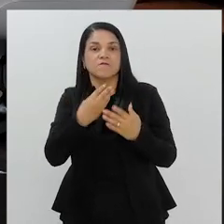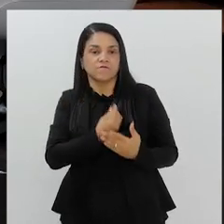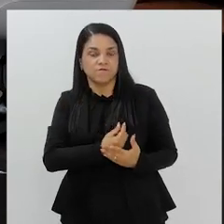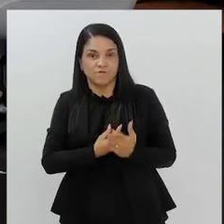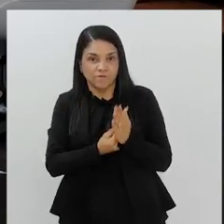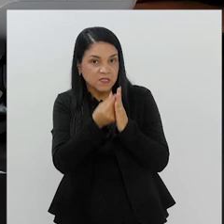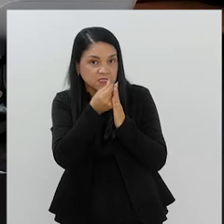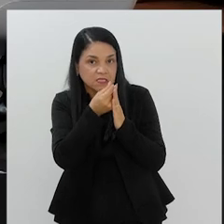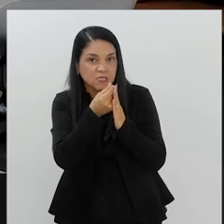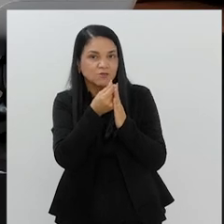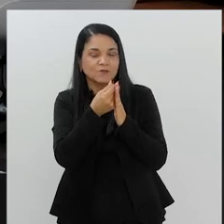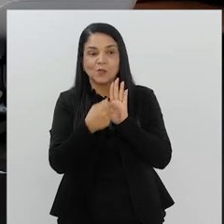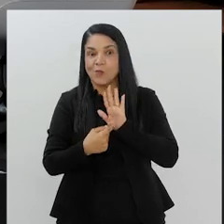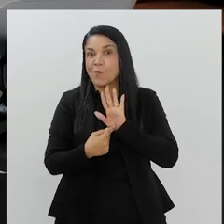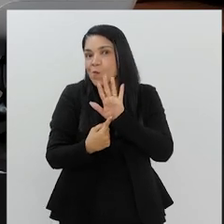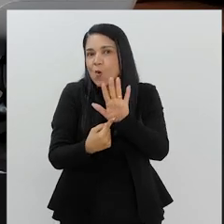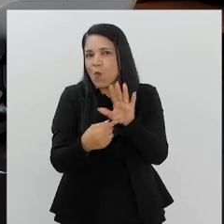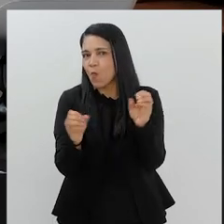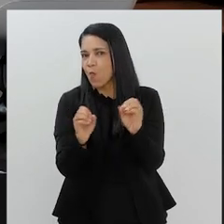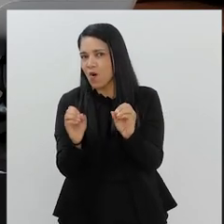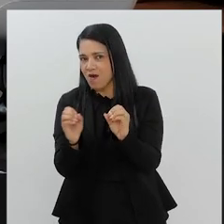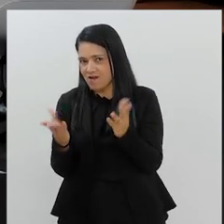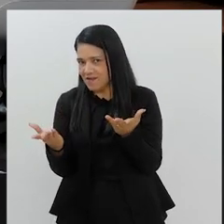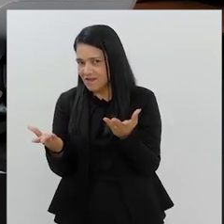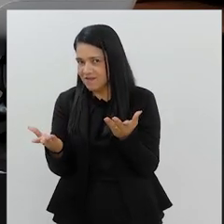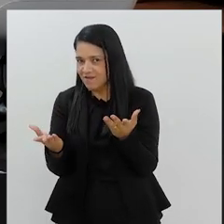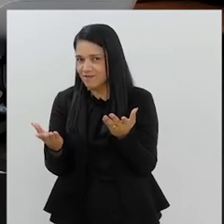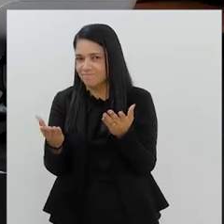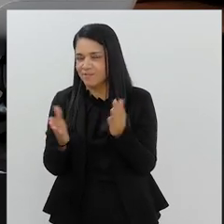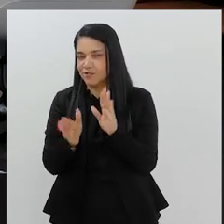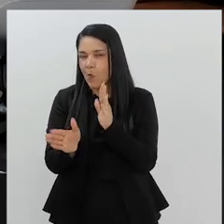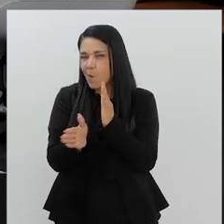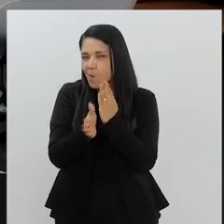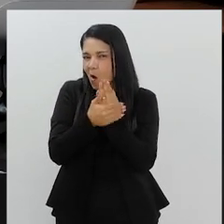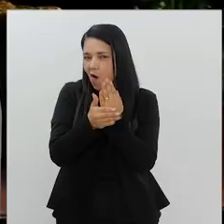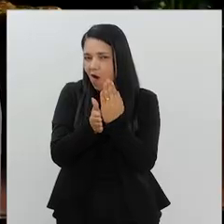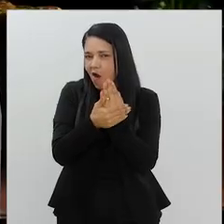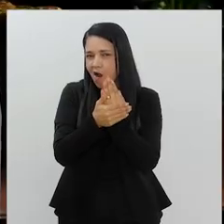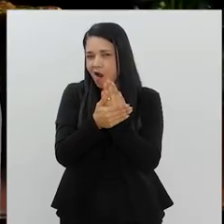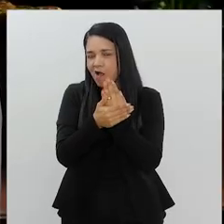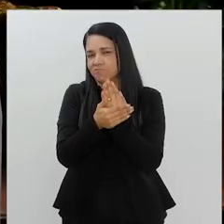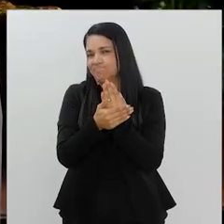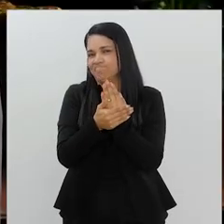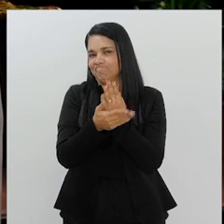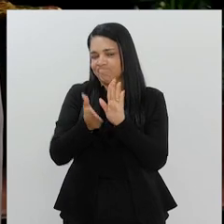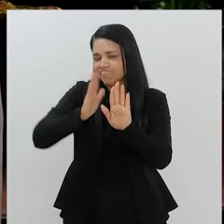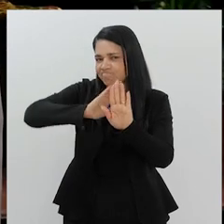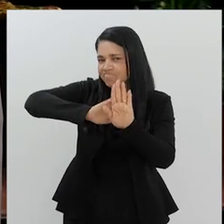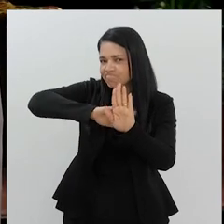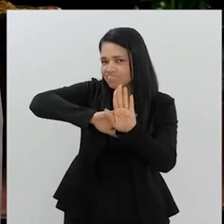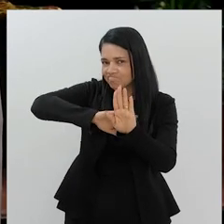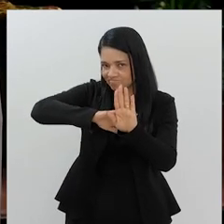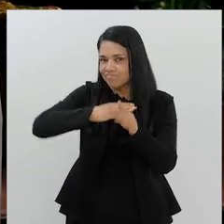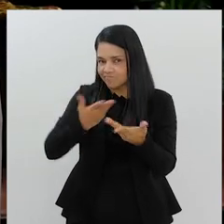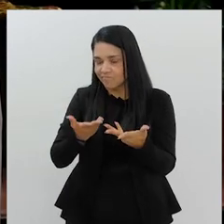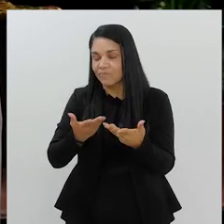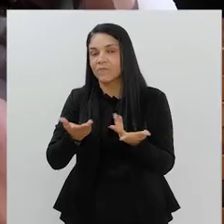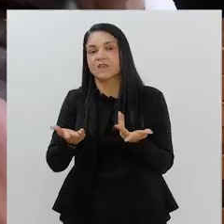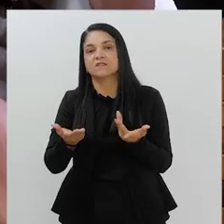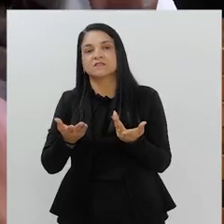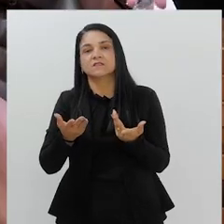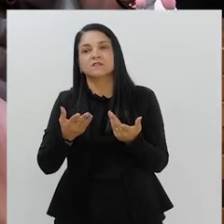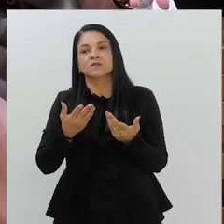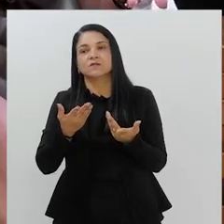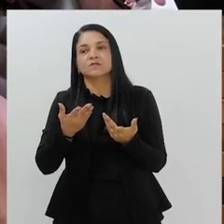revelam são aquelas que na verdade você eh elas são né ocultas elas são não são evidentes